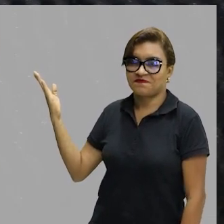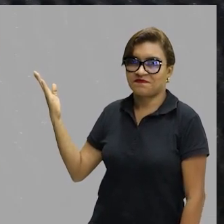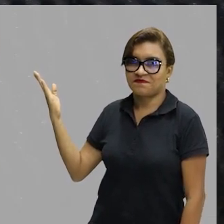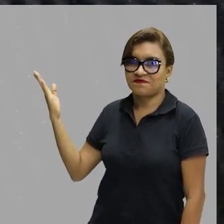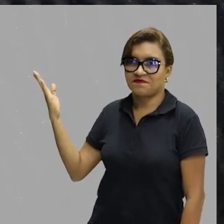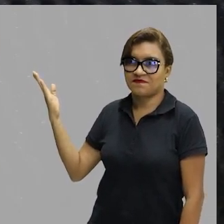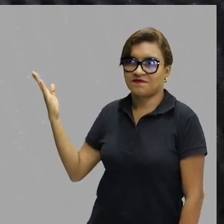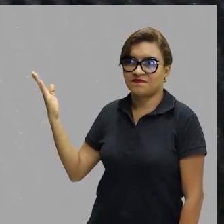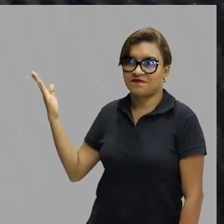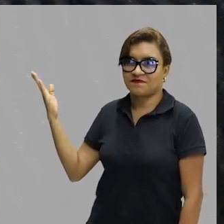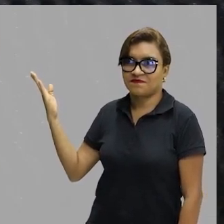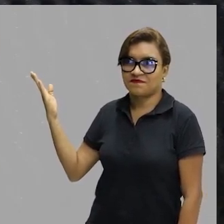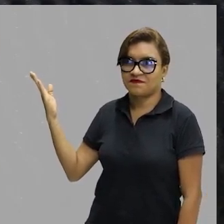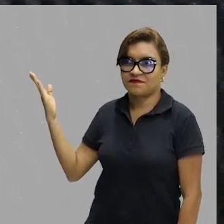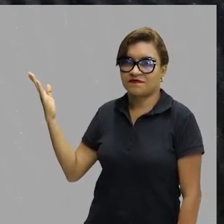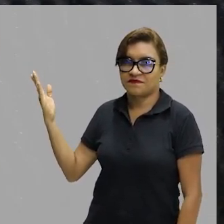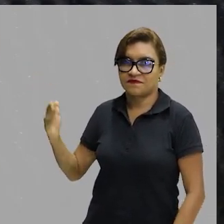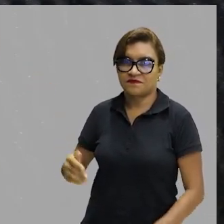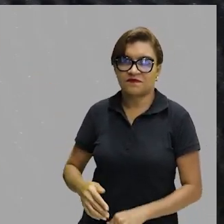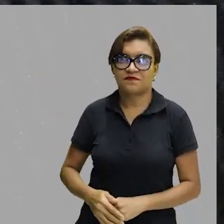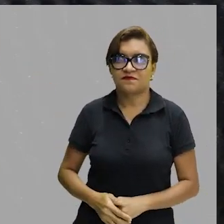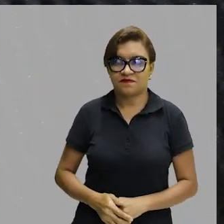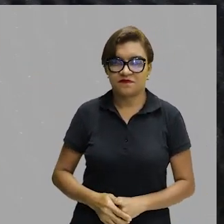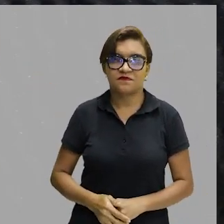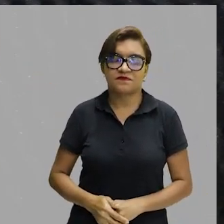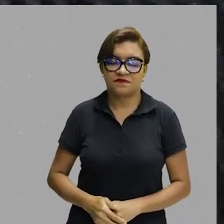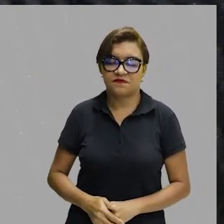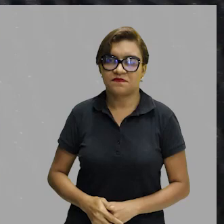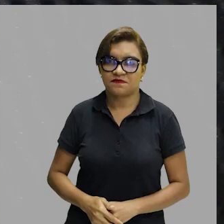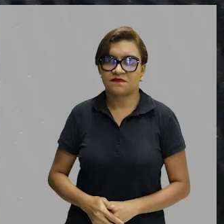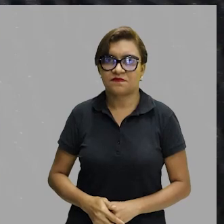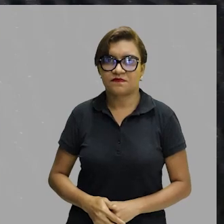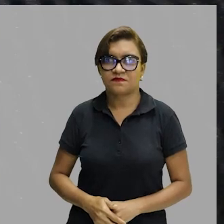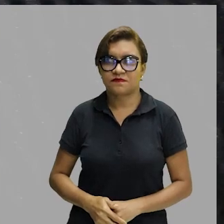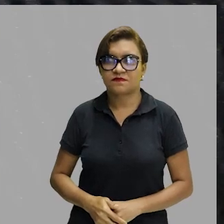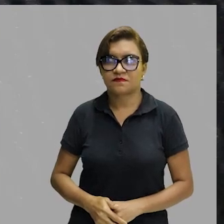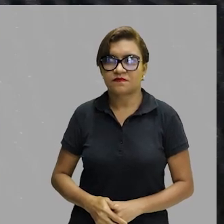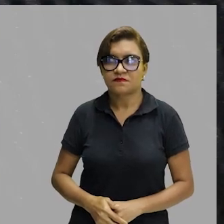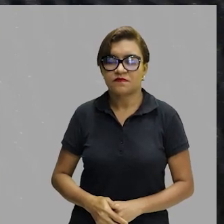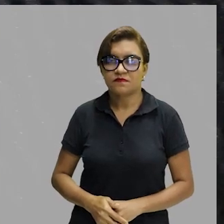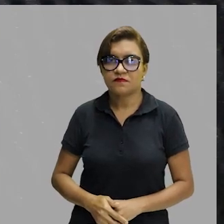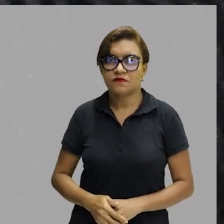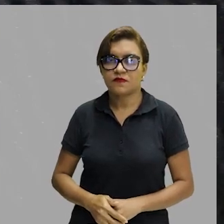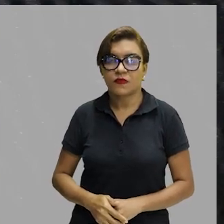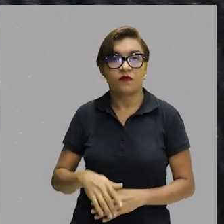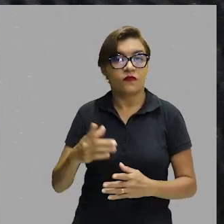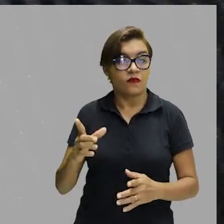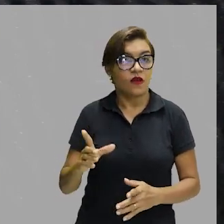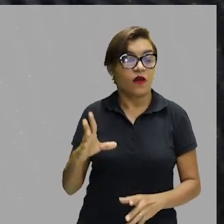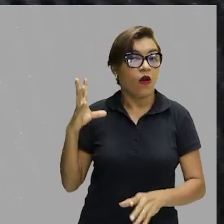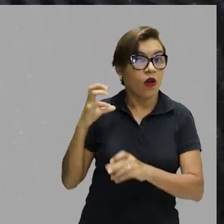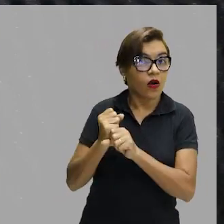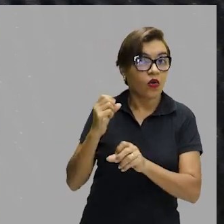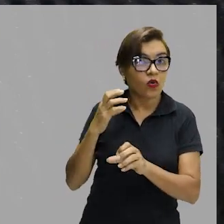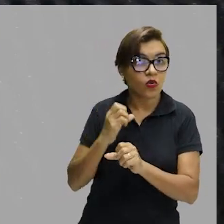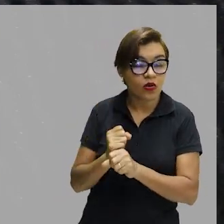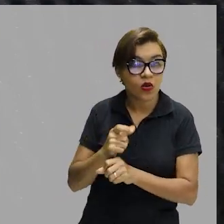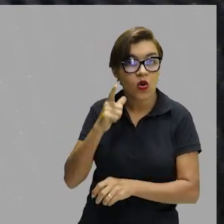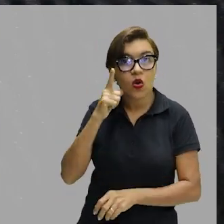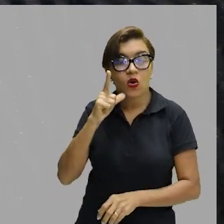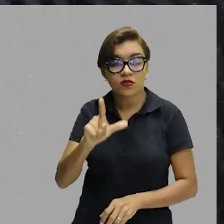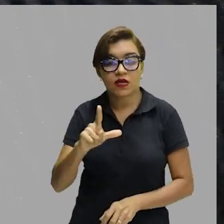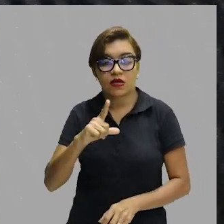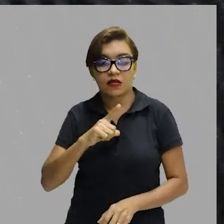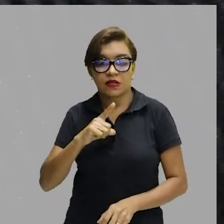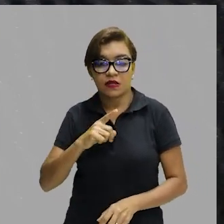10 vezes 1 sobre 4 vezes 2. Fazendo esse cálculo, nós vamos chegar a um ΔTc igual